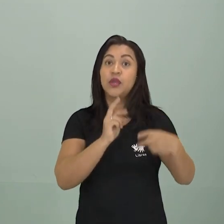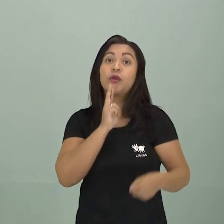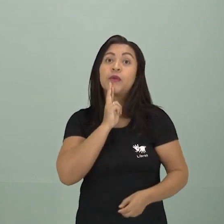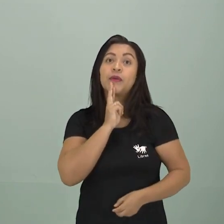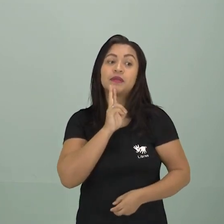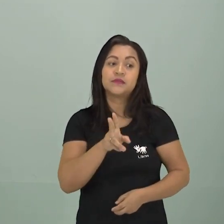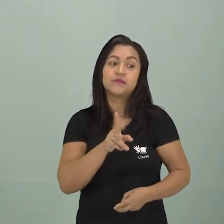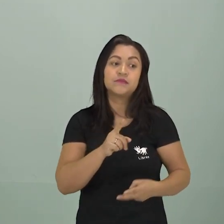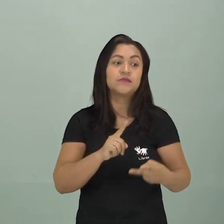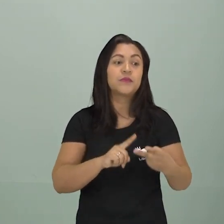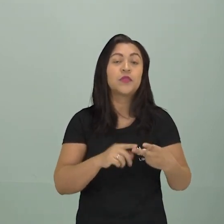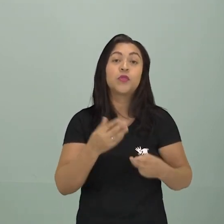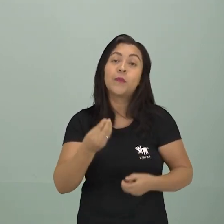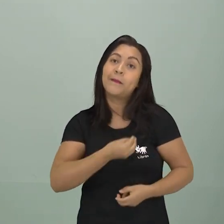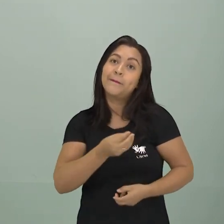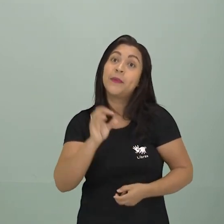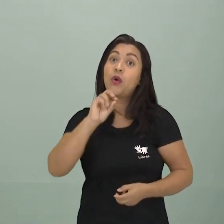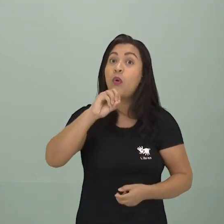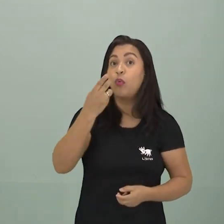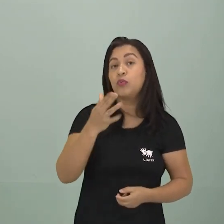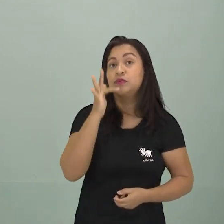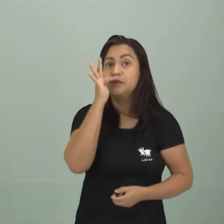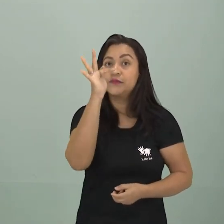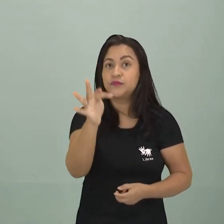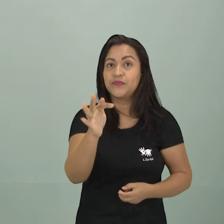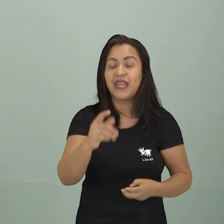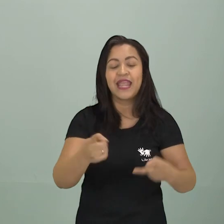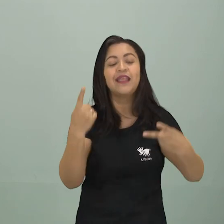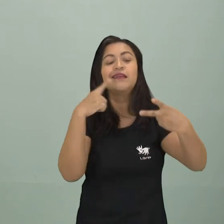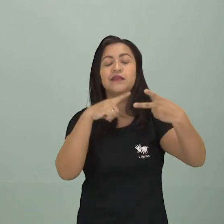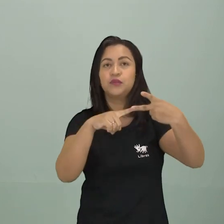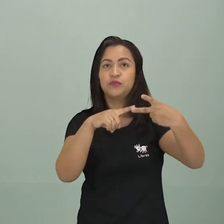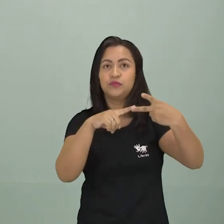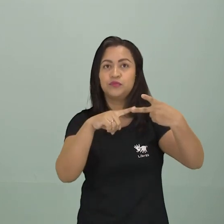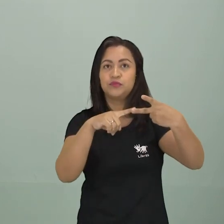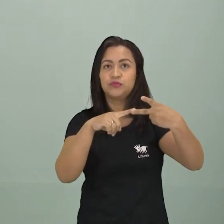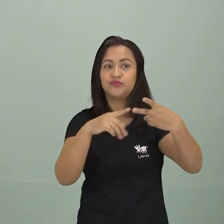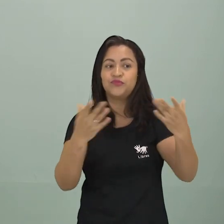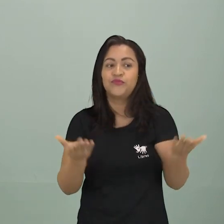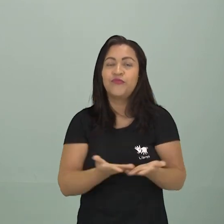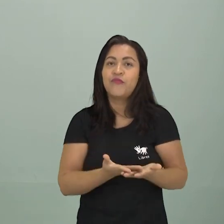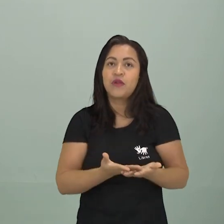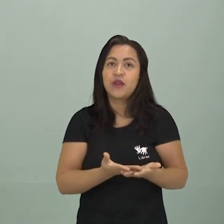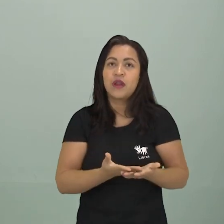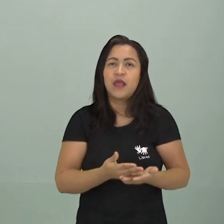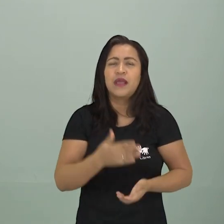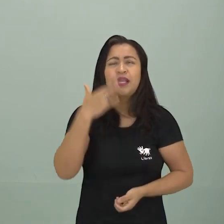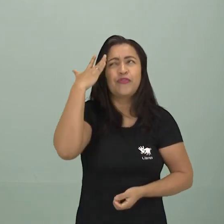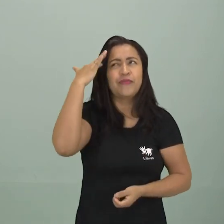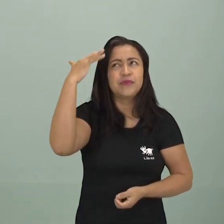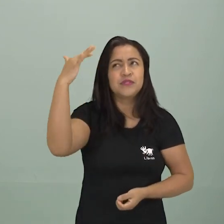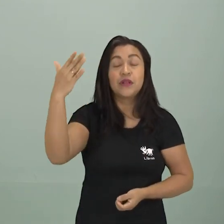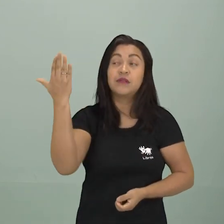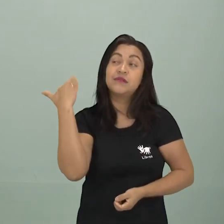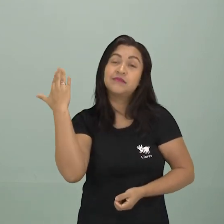no presente ou no futuro, que é a second conditional. E o outro foi a third conditional, que eu estou imaginando uma situação